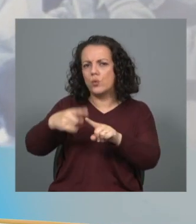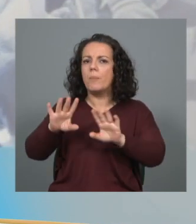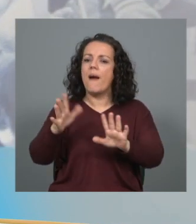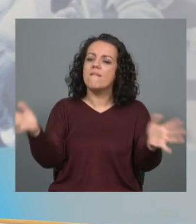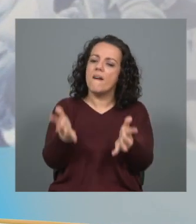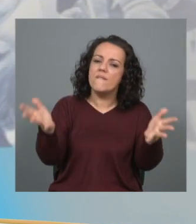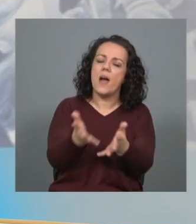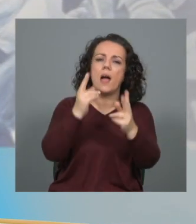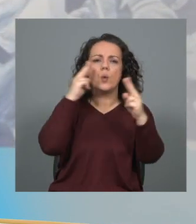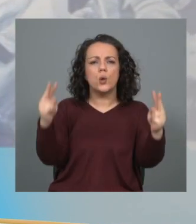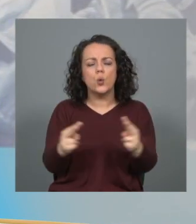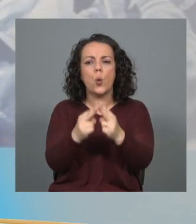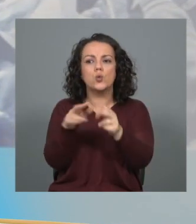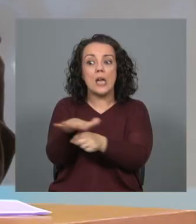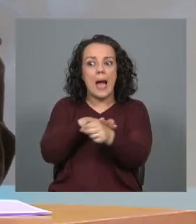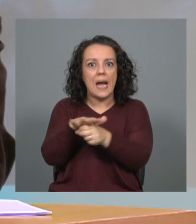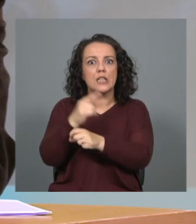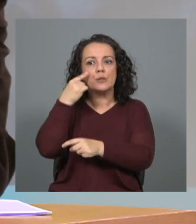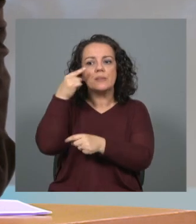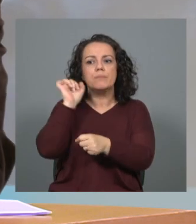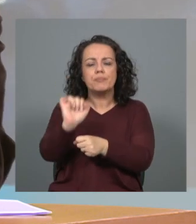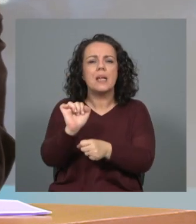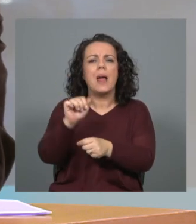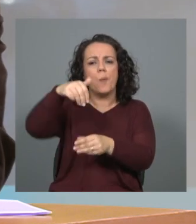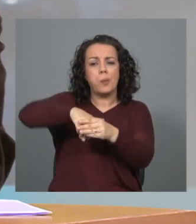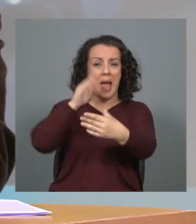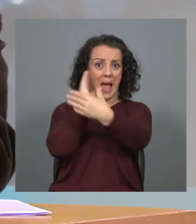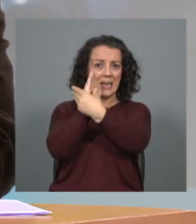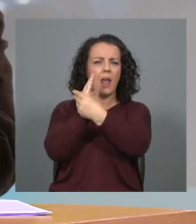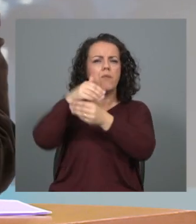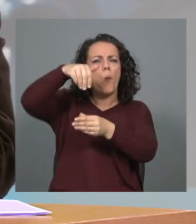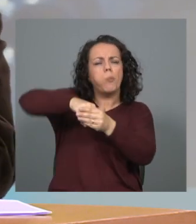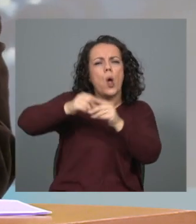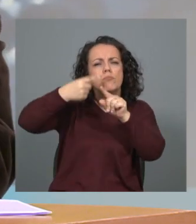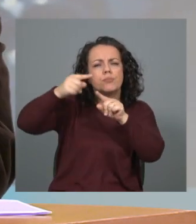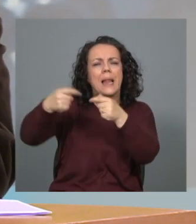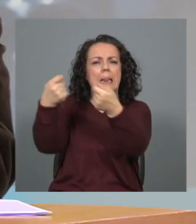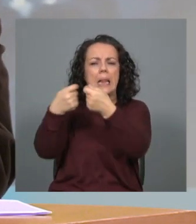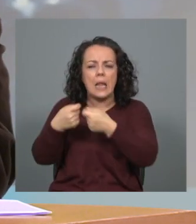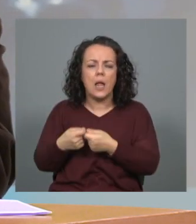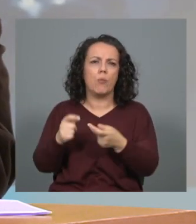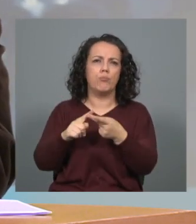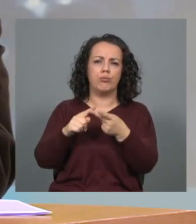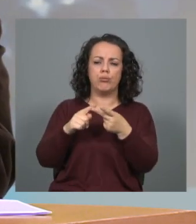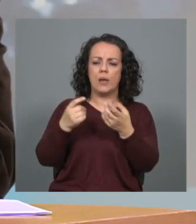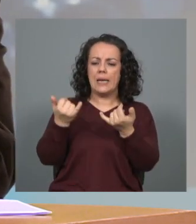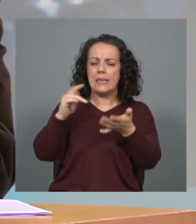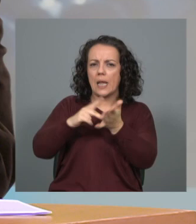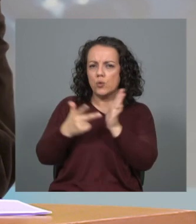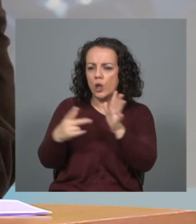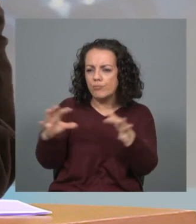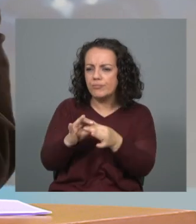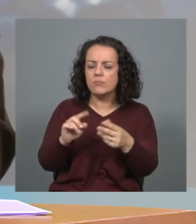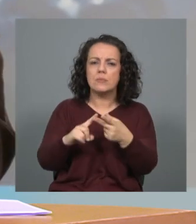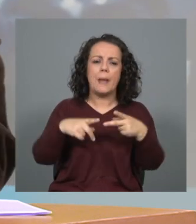mais especializados sobre tipos de arquivos, sobre tecnologias, sobre metodologias de trabalho e intervenção